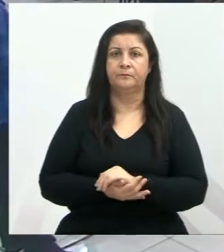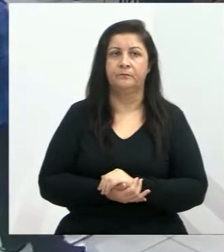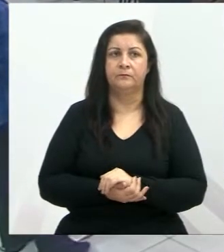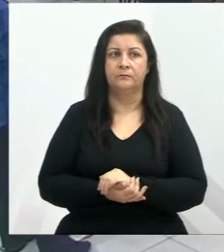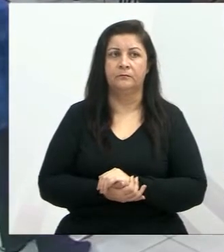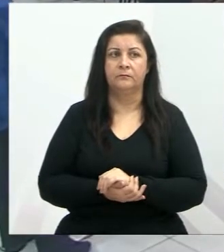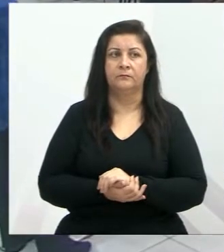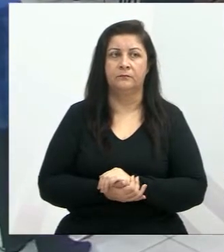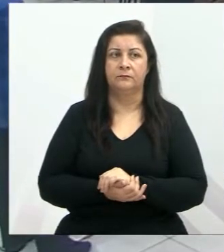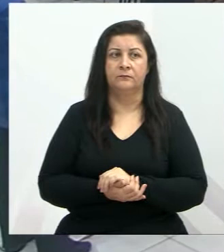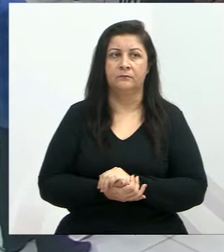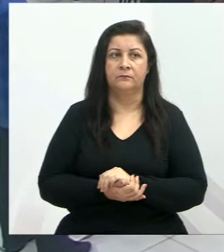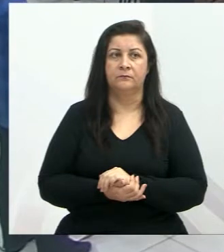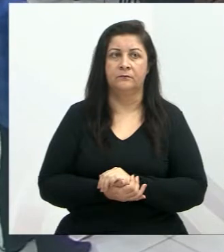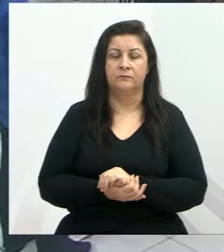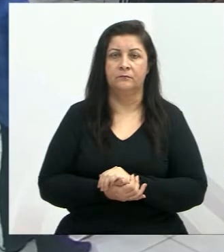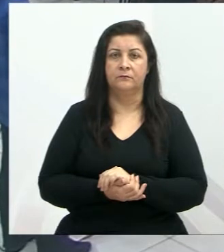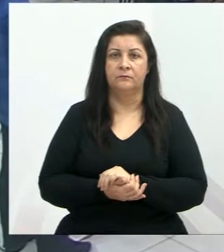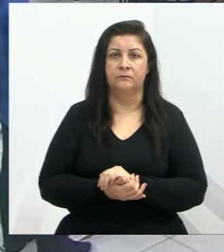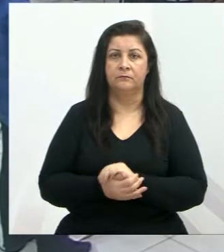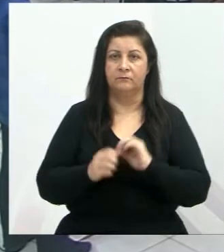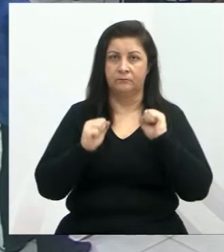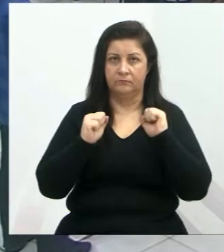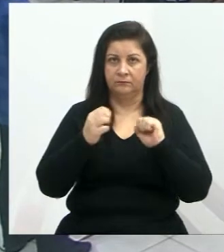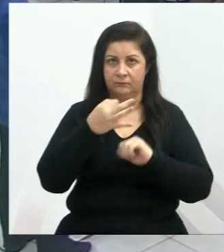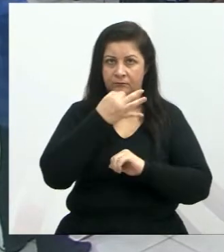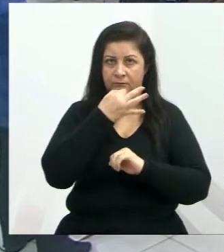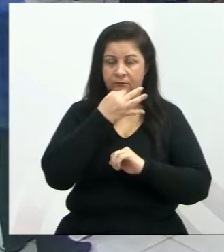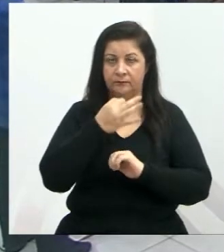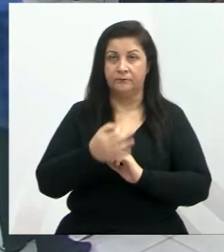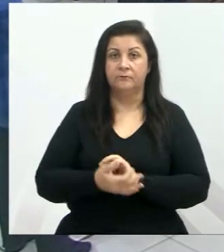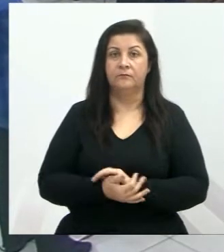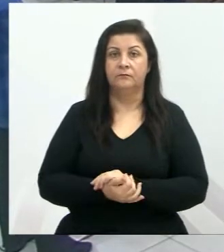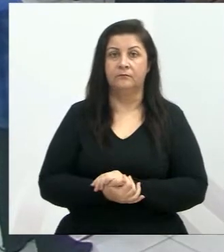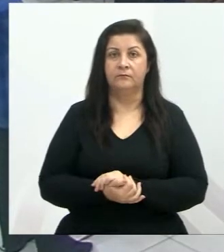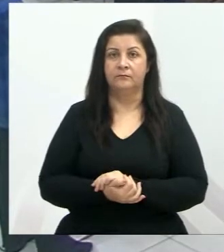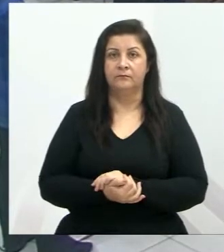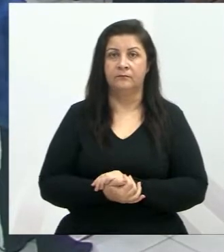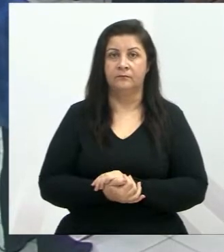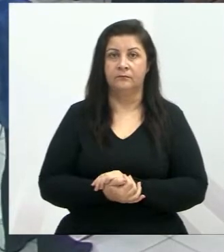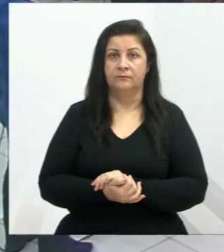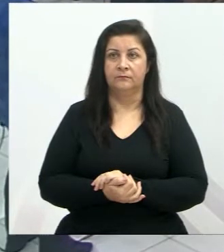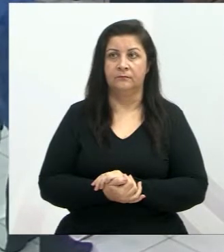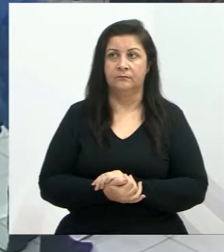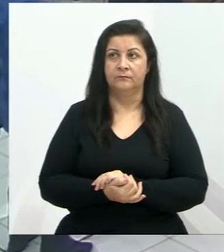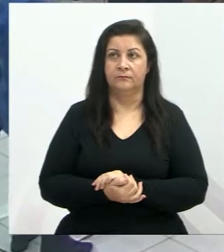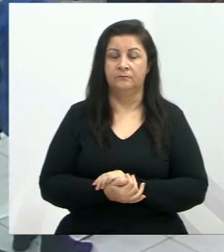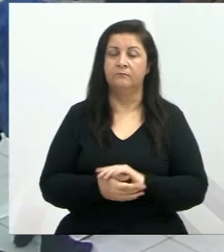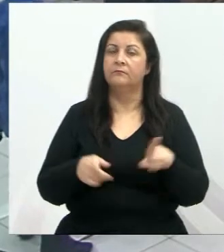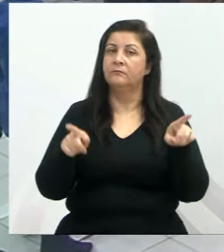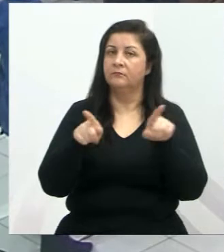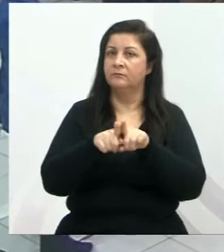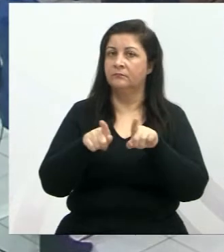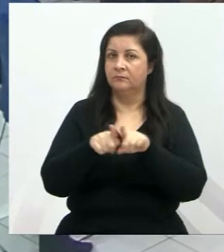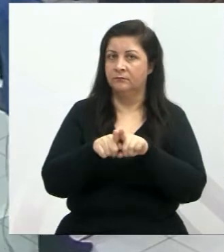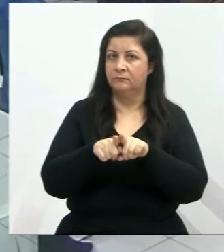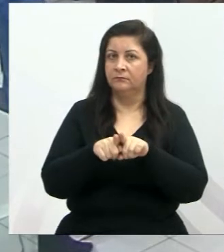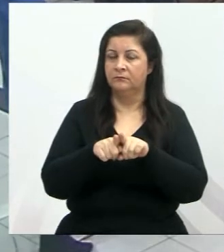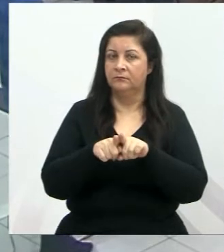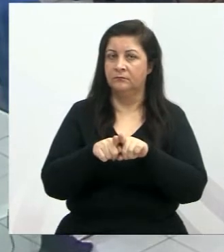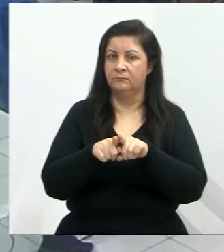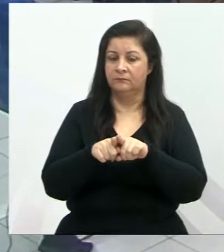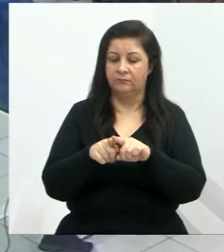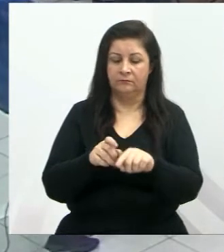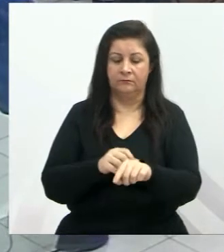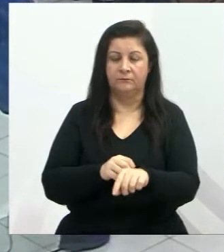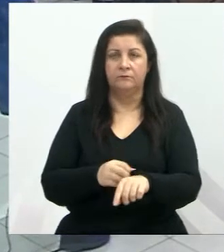votação? Posso me manifestar? Eu quero manifestar aqui e também subscrever